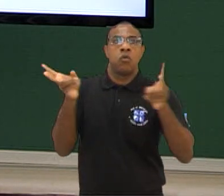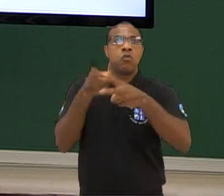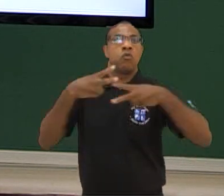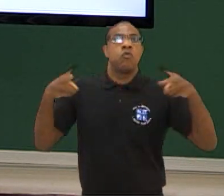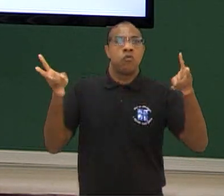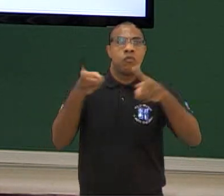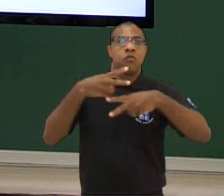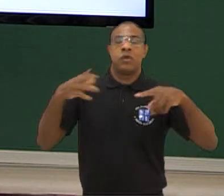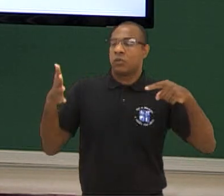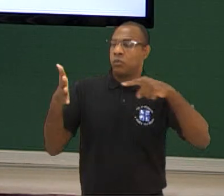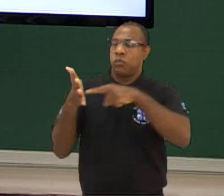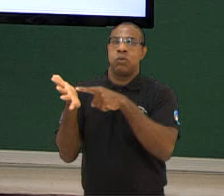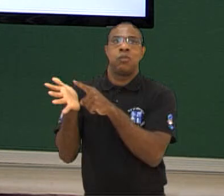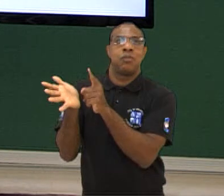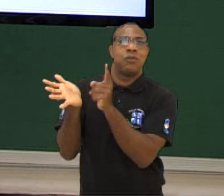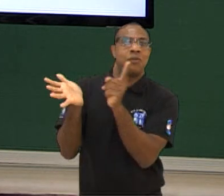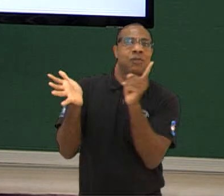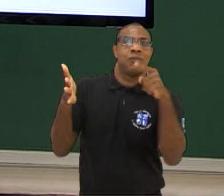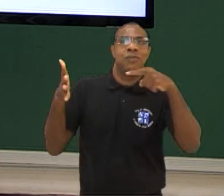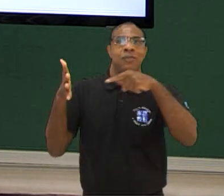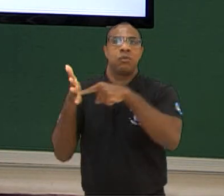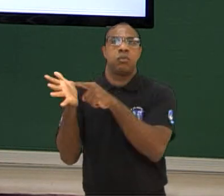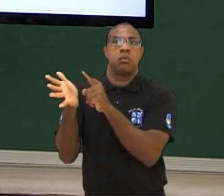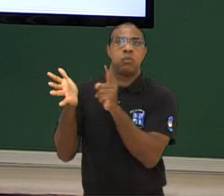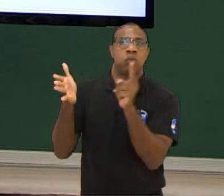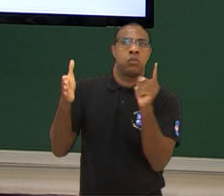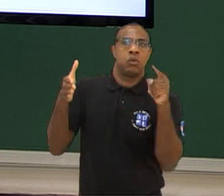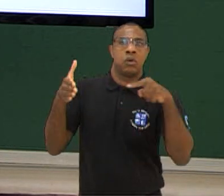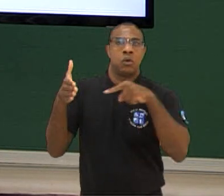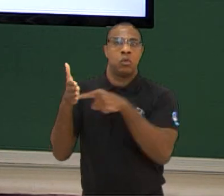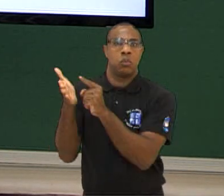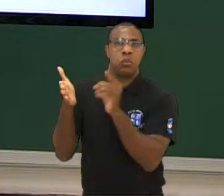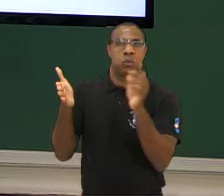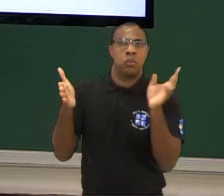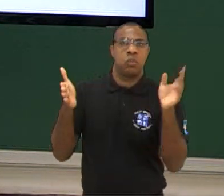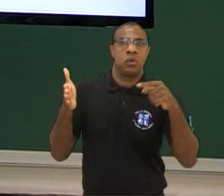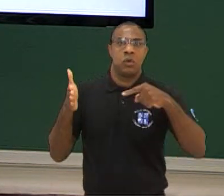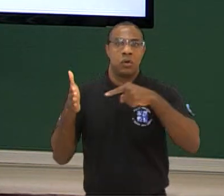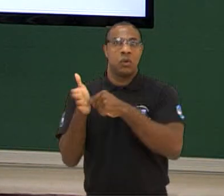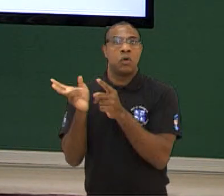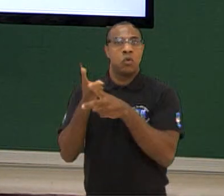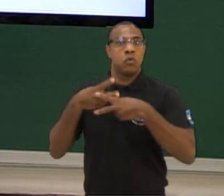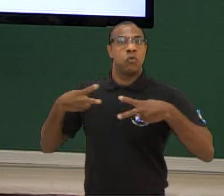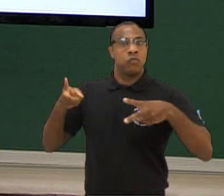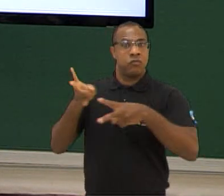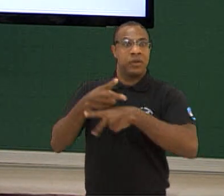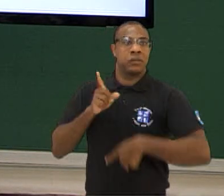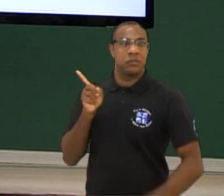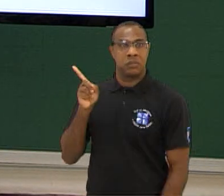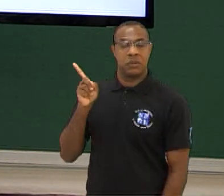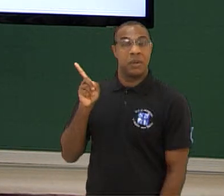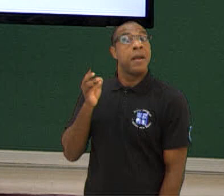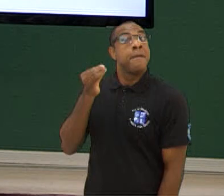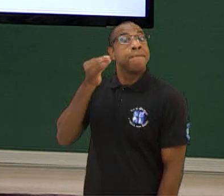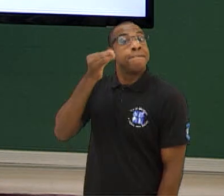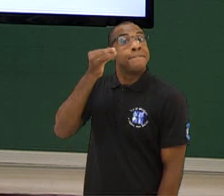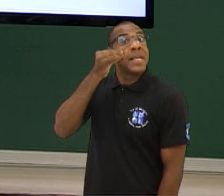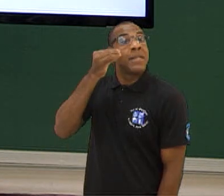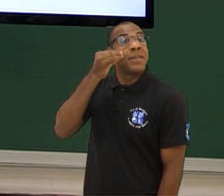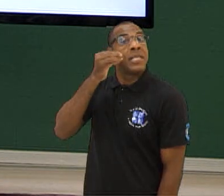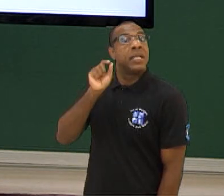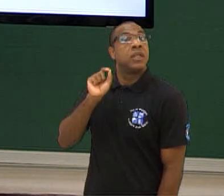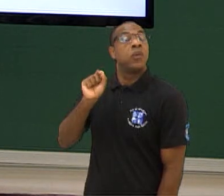terá um movimento para esse lado. Certo? Ou seja, pela experiência, é para a sua alternativa